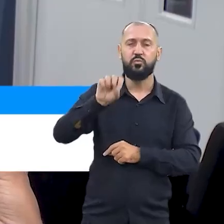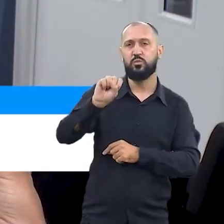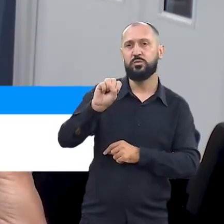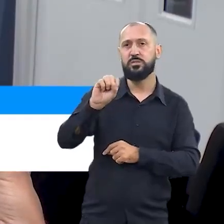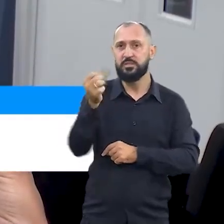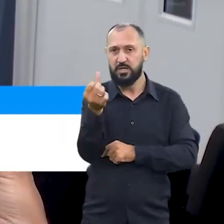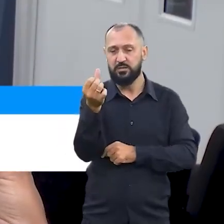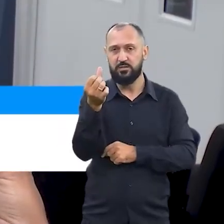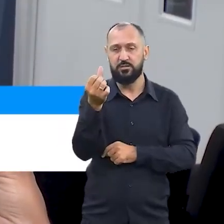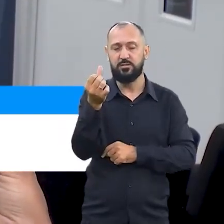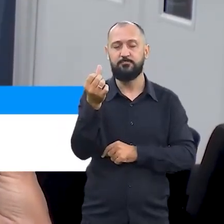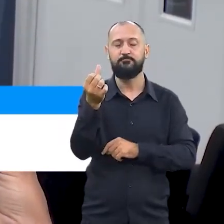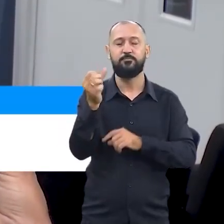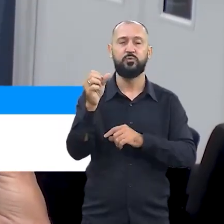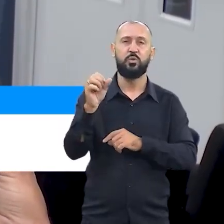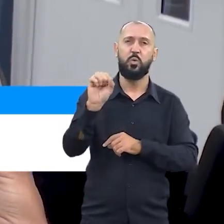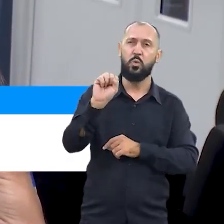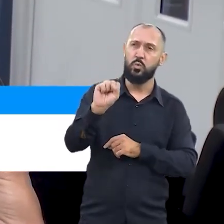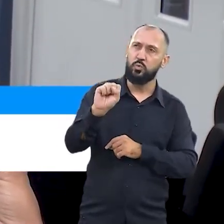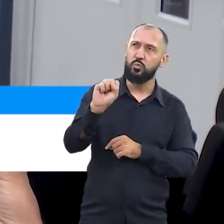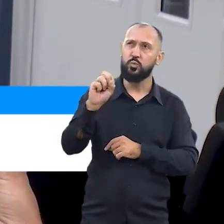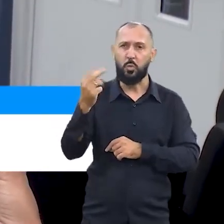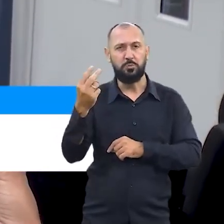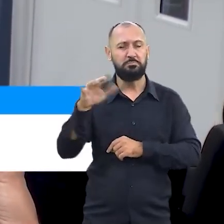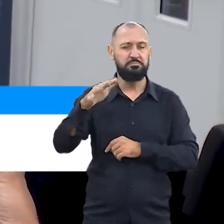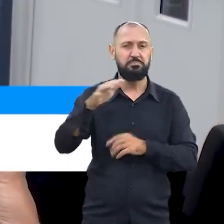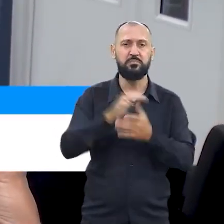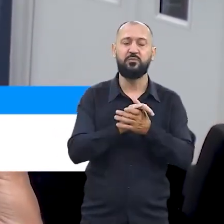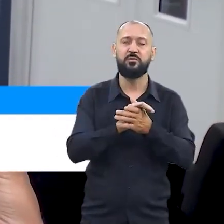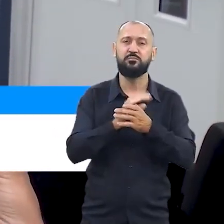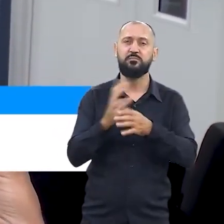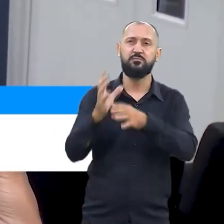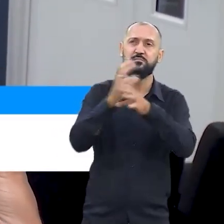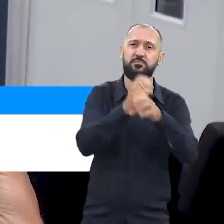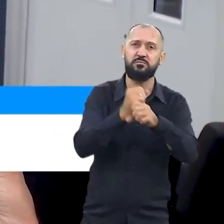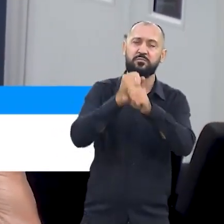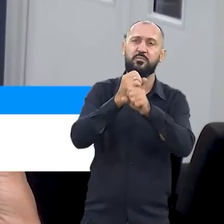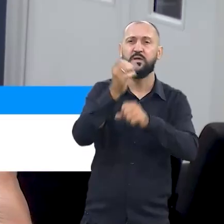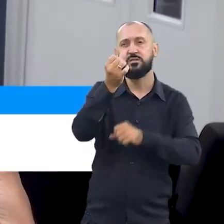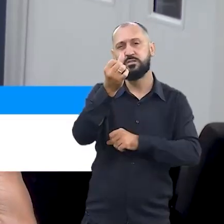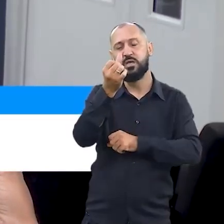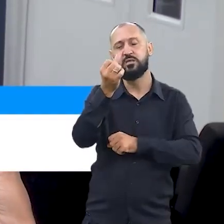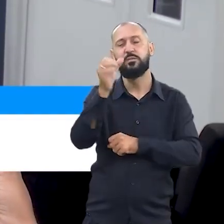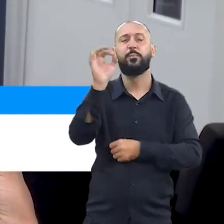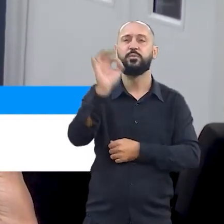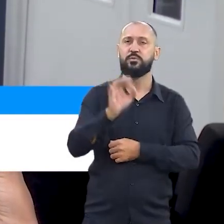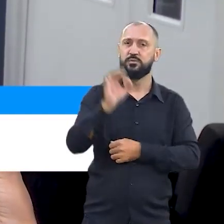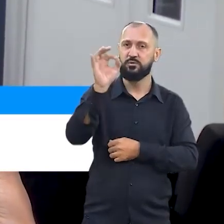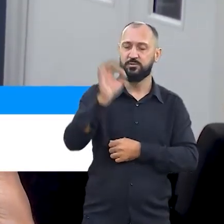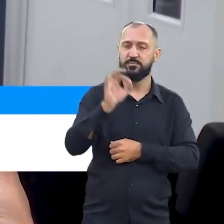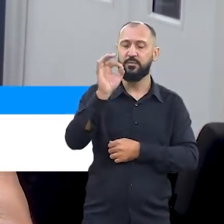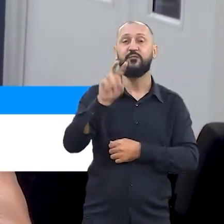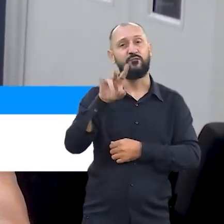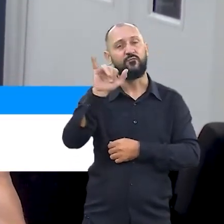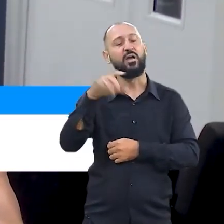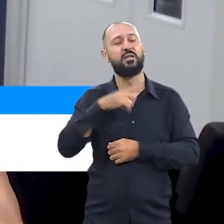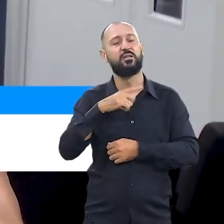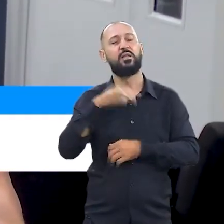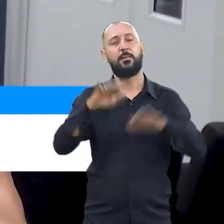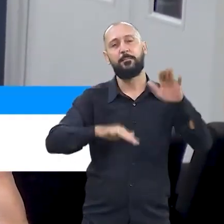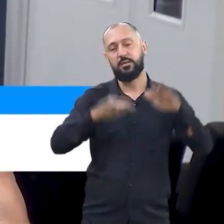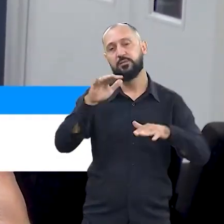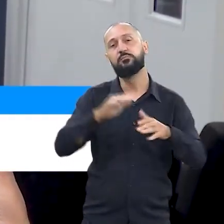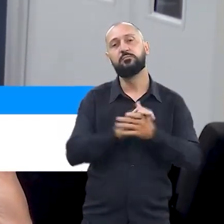3,86, quer dizer, 82, iria ter aí um reajuste de 6%, né, vai ter, né, em torno